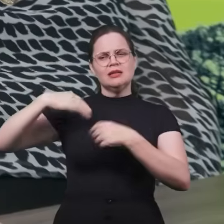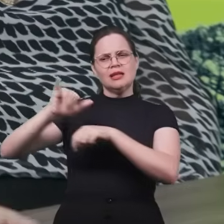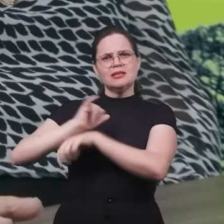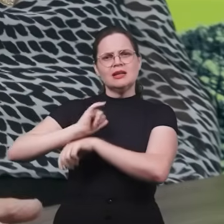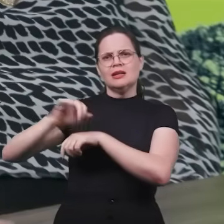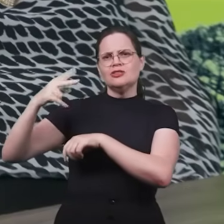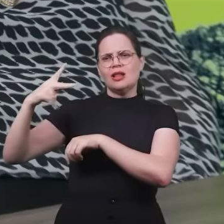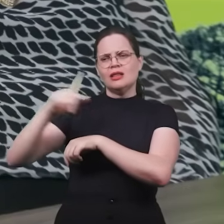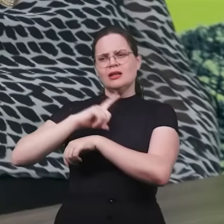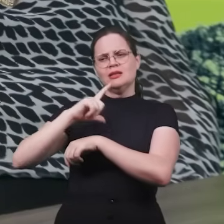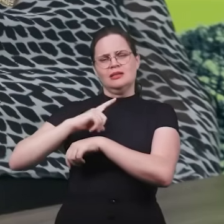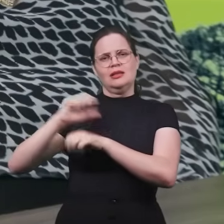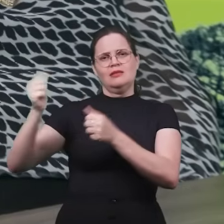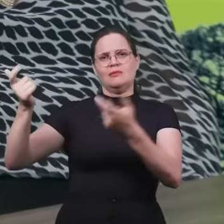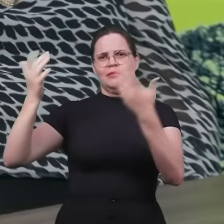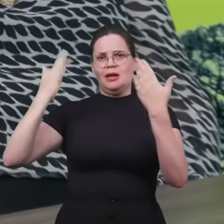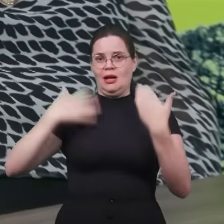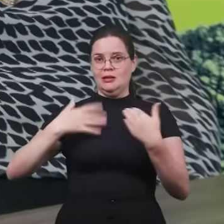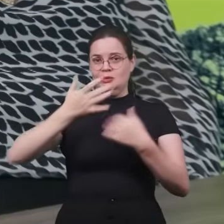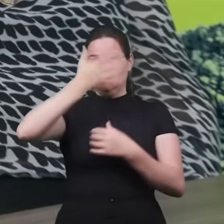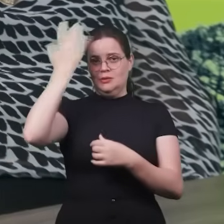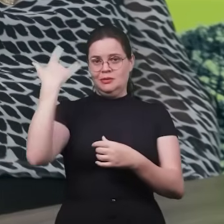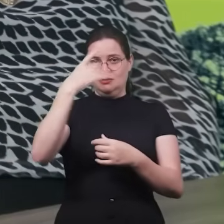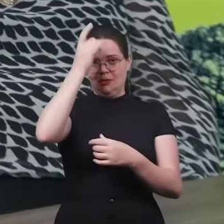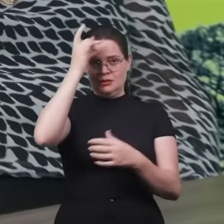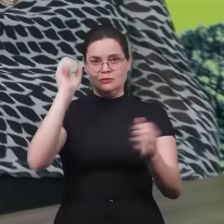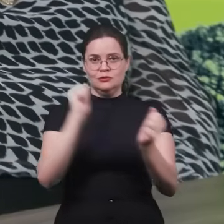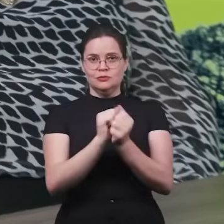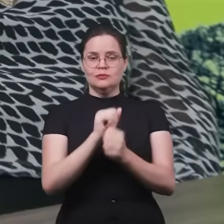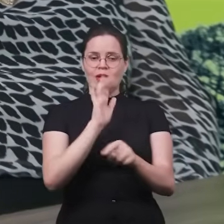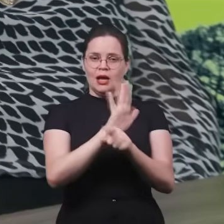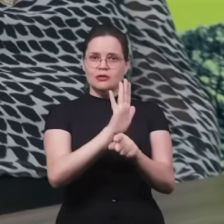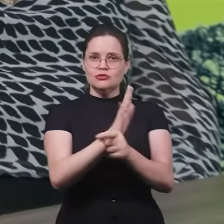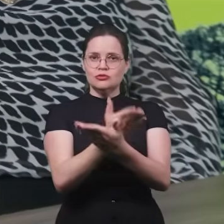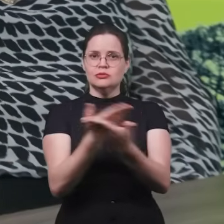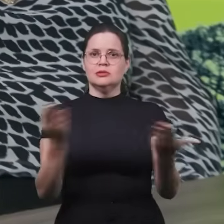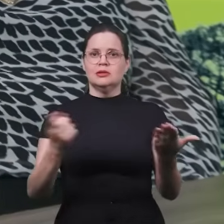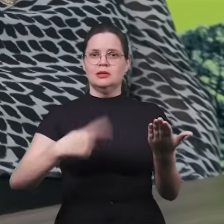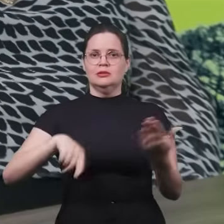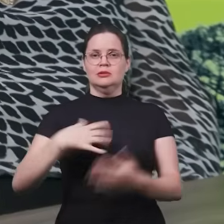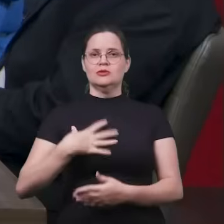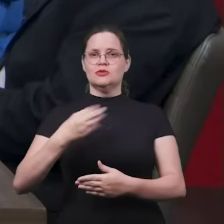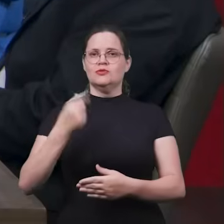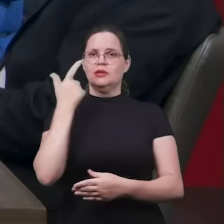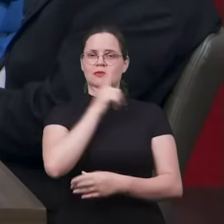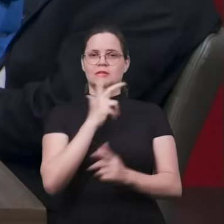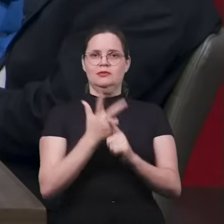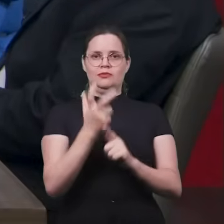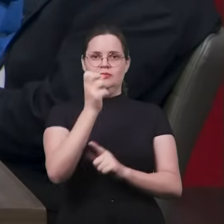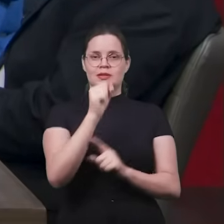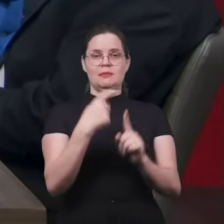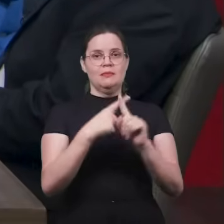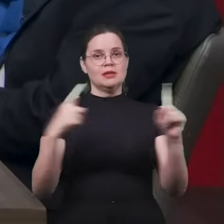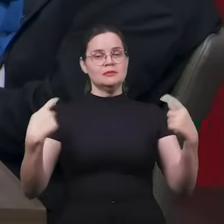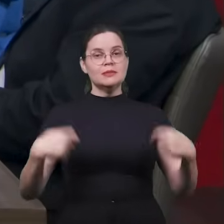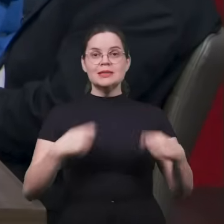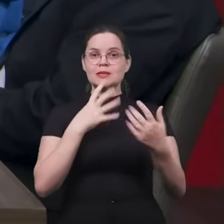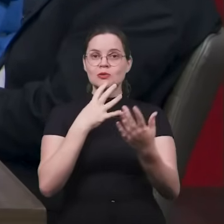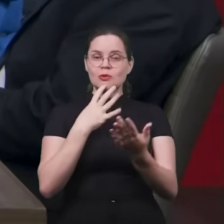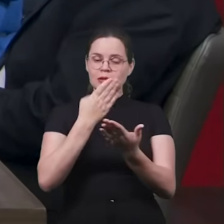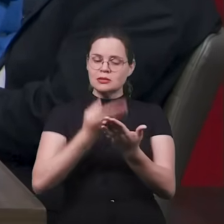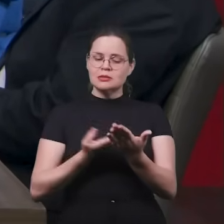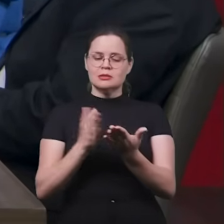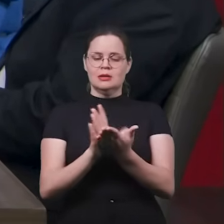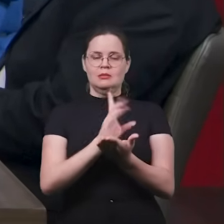o Espírito Santo presente vai ajudá-los a vencer o mundo, né? E a palavra, o conhecimento da palavra, porque a